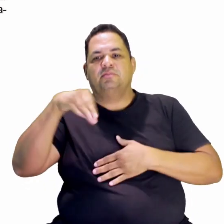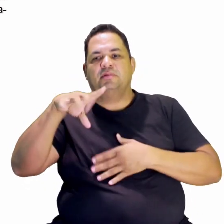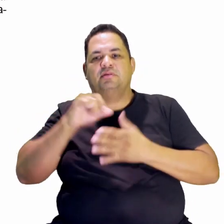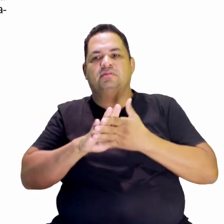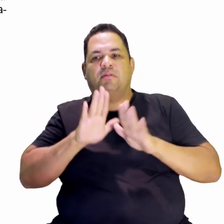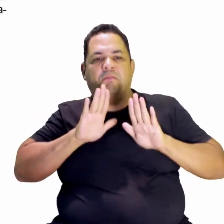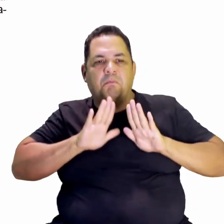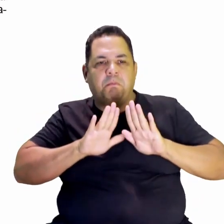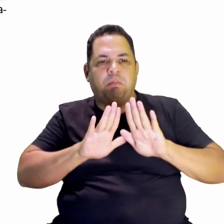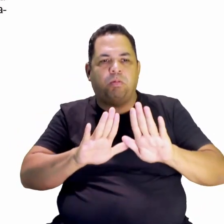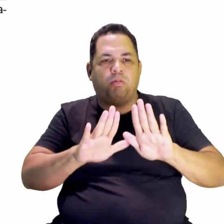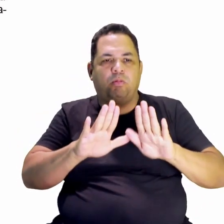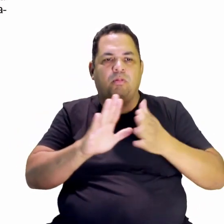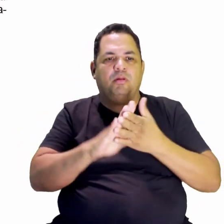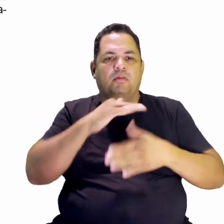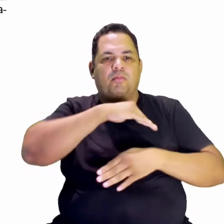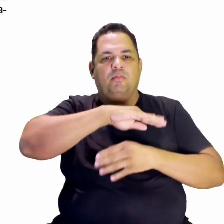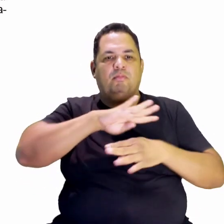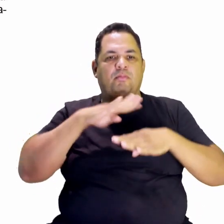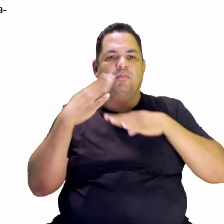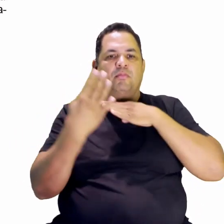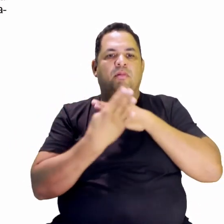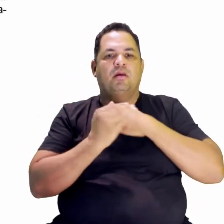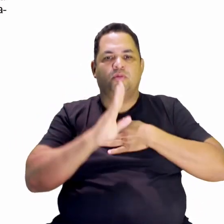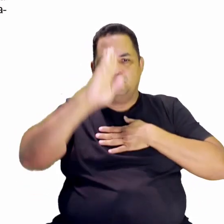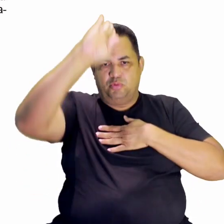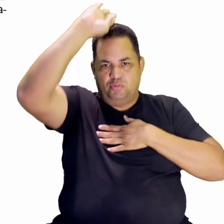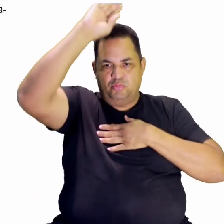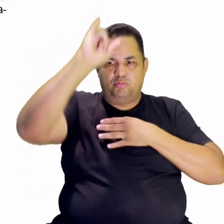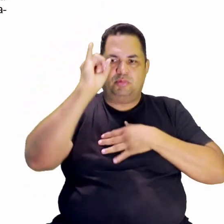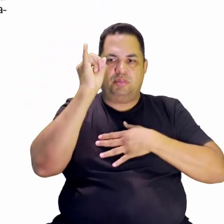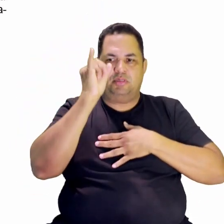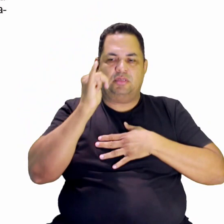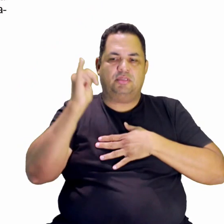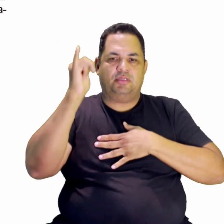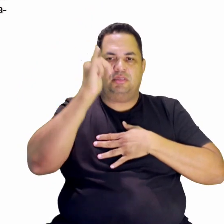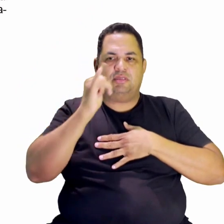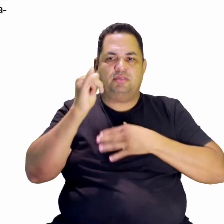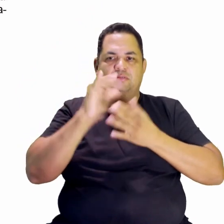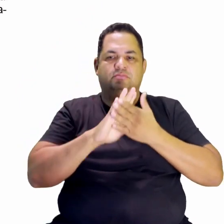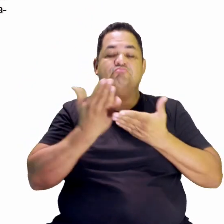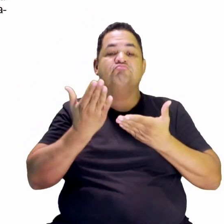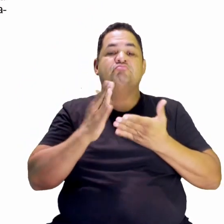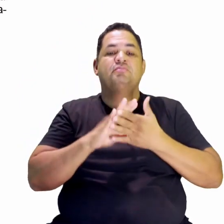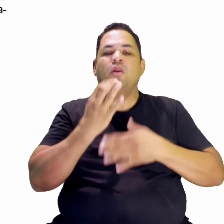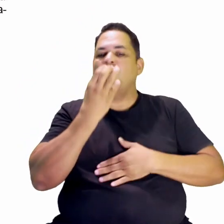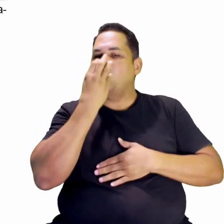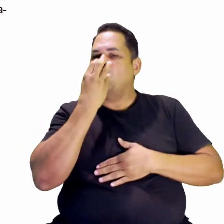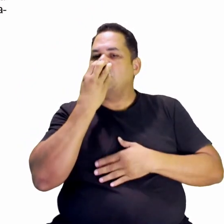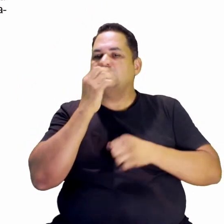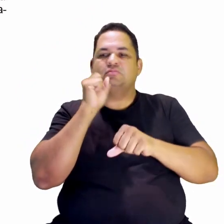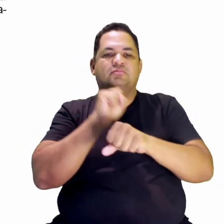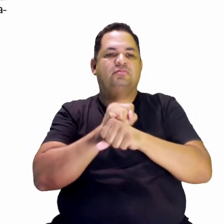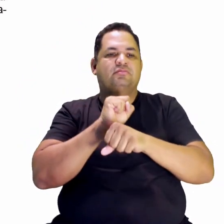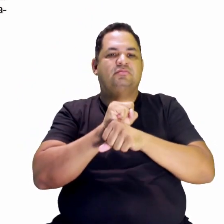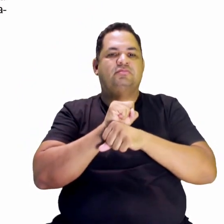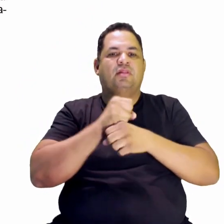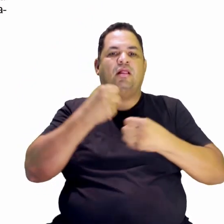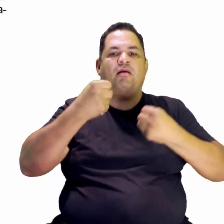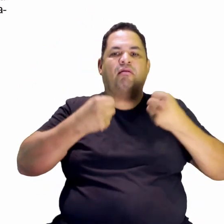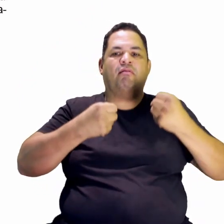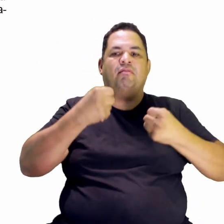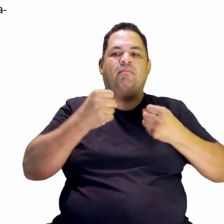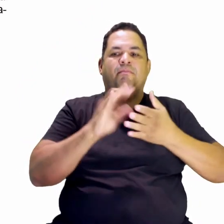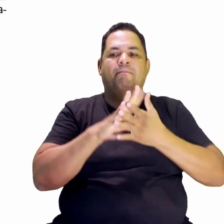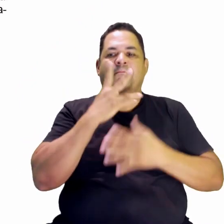de Roma, na Itália, enquanto seu cão de estimação aguardava dentro do veículo, no banco do motorista,